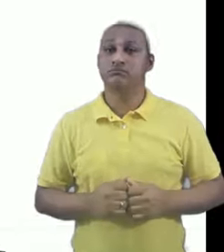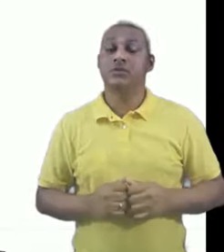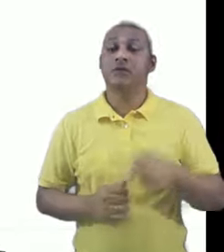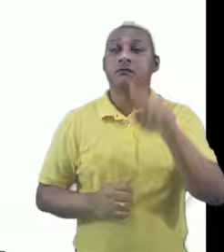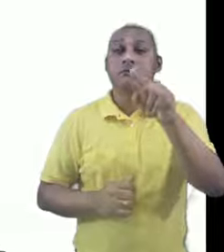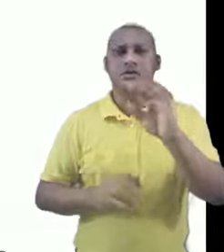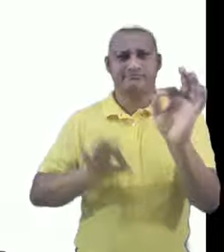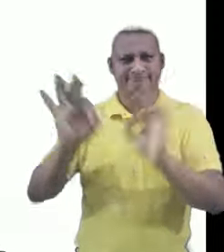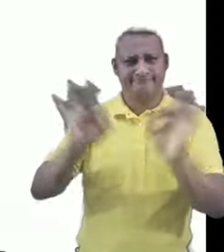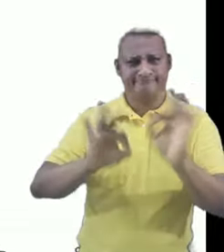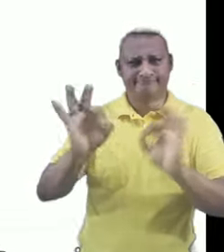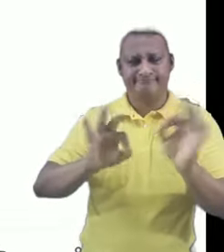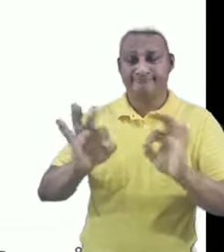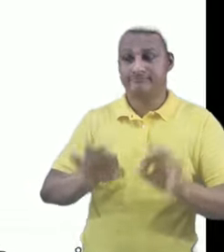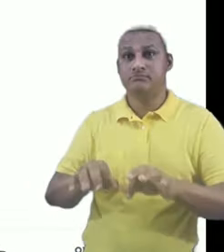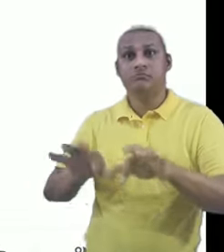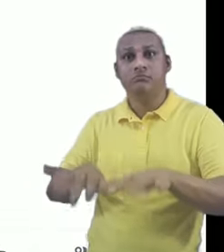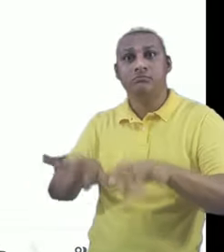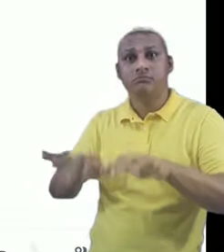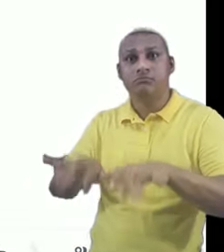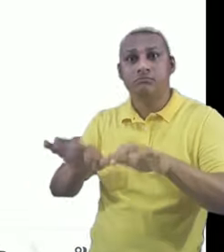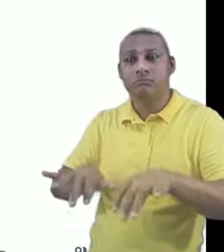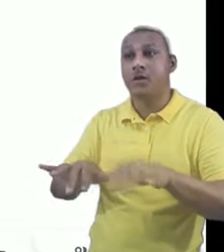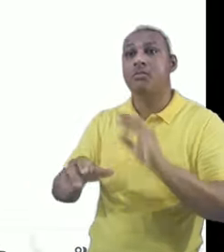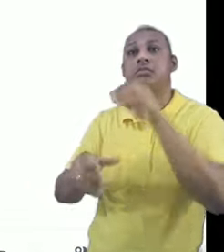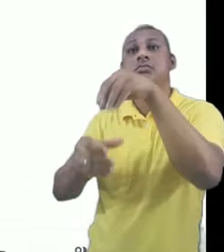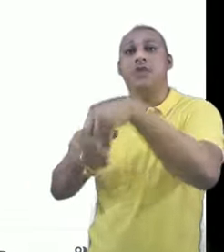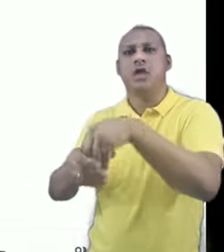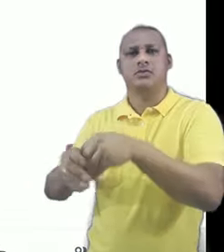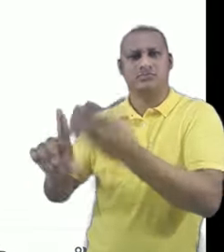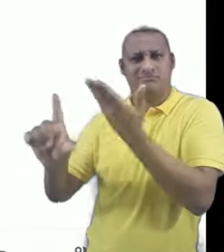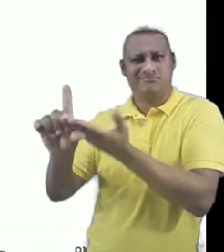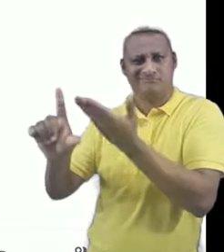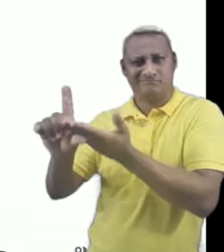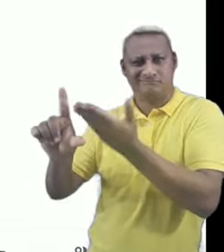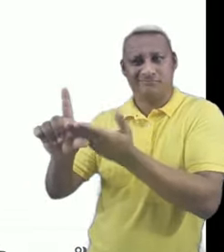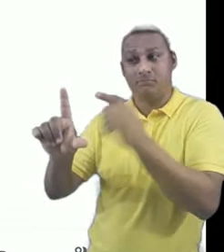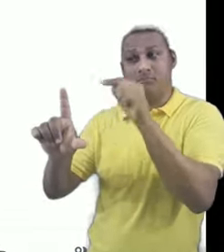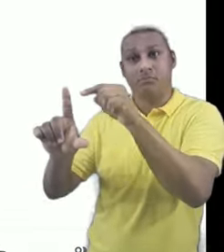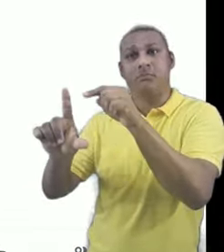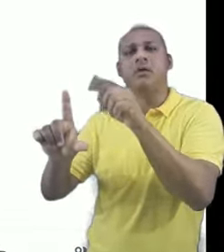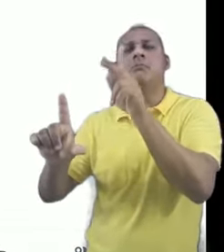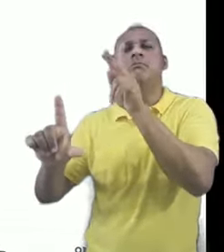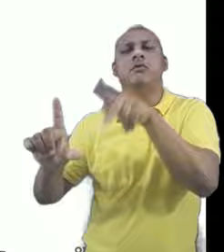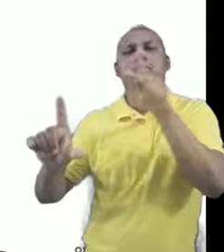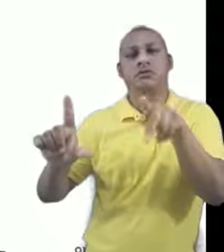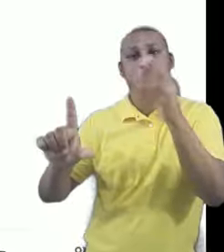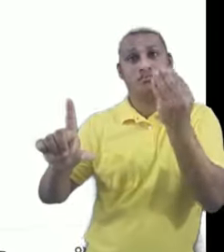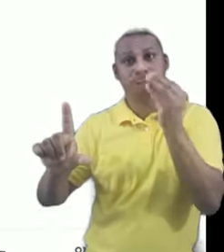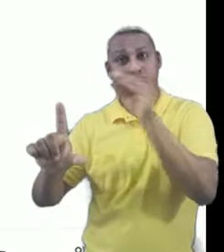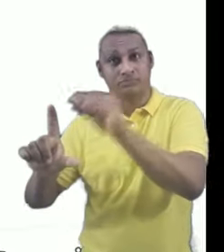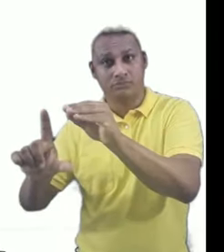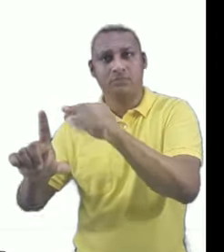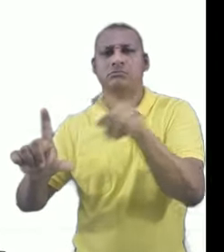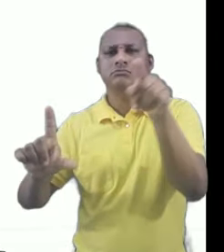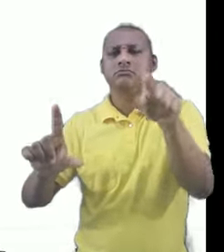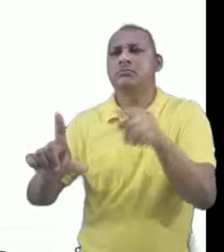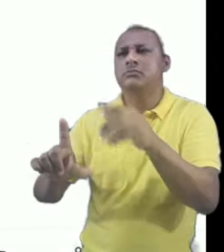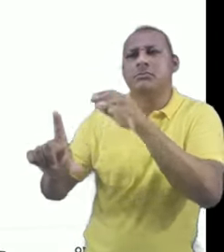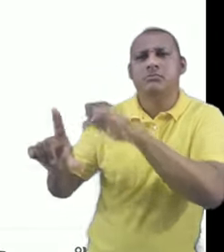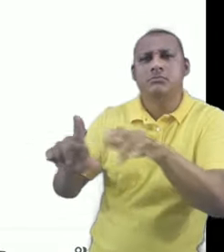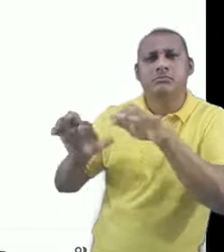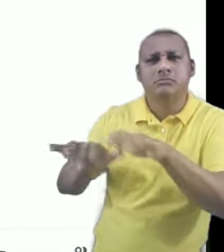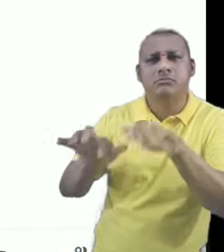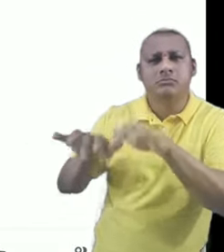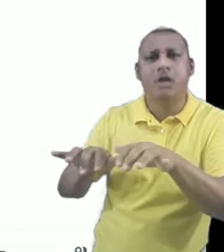facilite o seu estudo posteriormente. Os documentos gerados durante o uso do Google Classroom possuem um tipo de compartilhamento momentâneo de modo que,